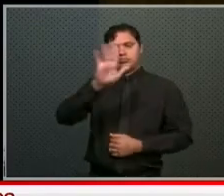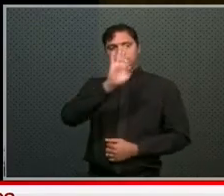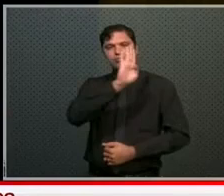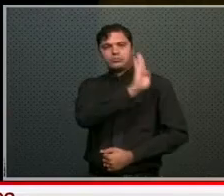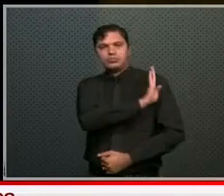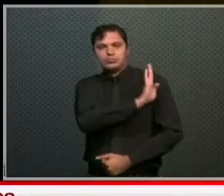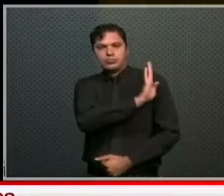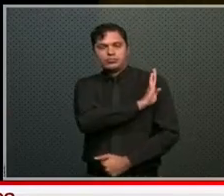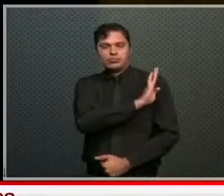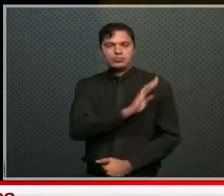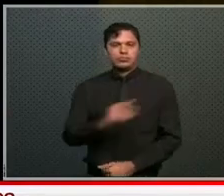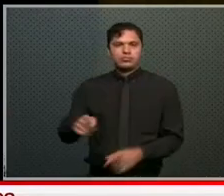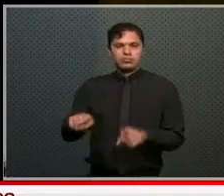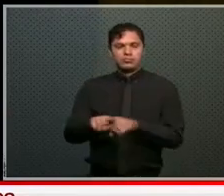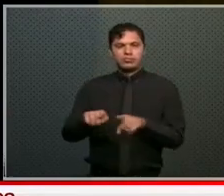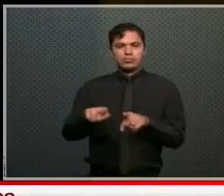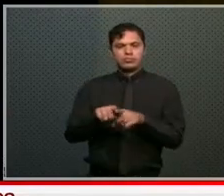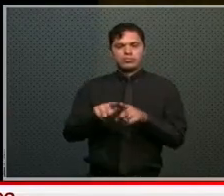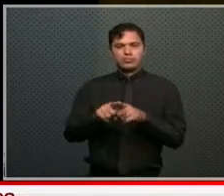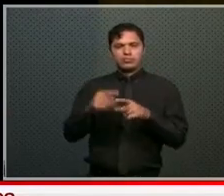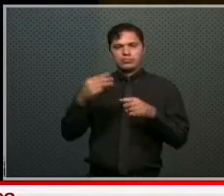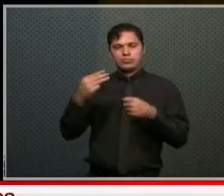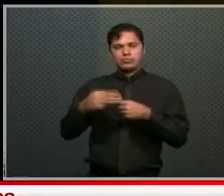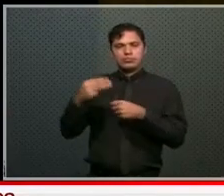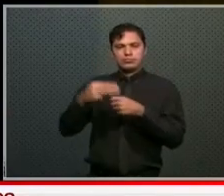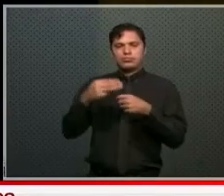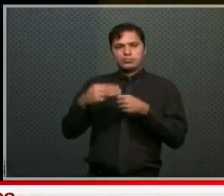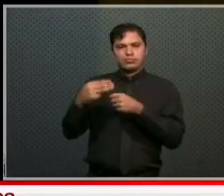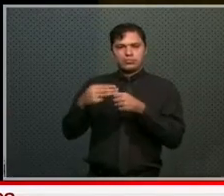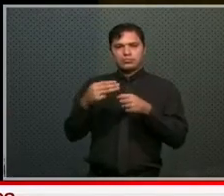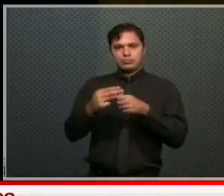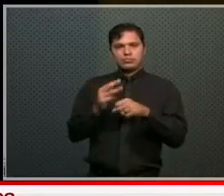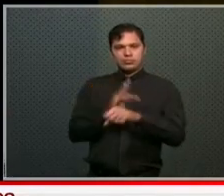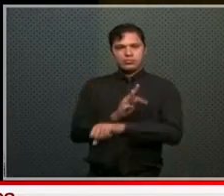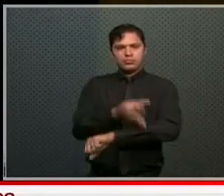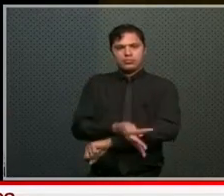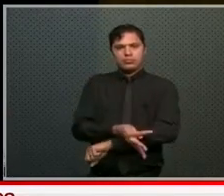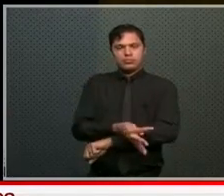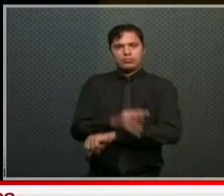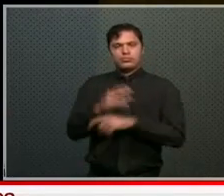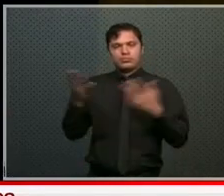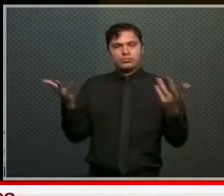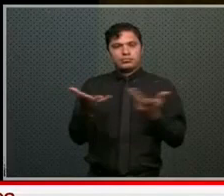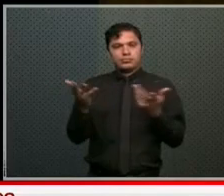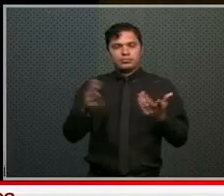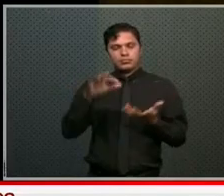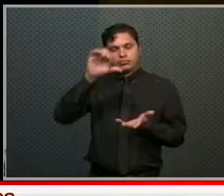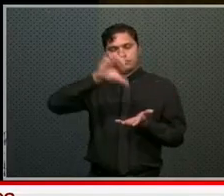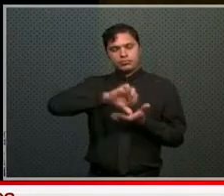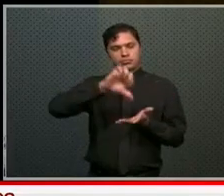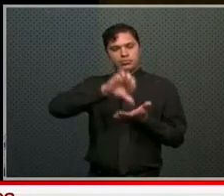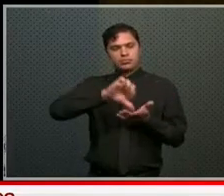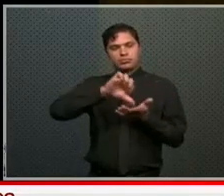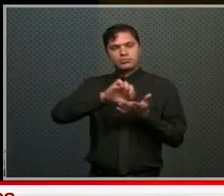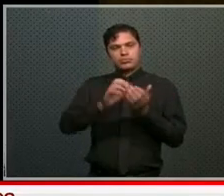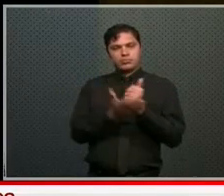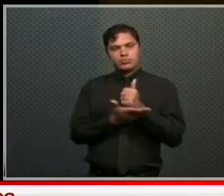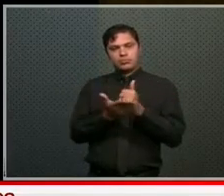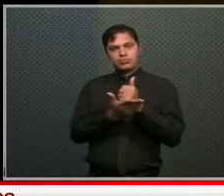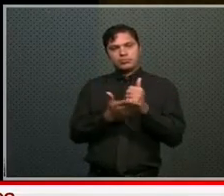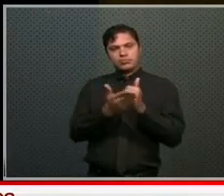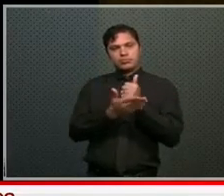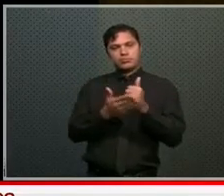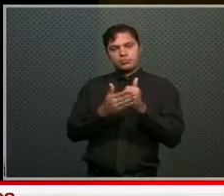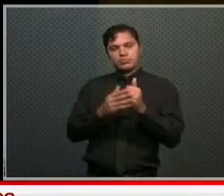e do meu Município de trapaceu hoje a sede é a base da genética de